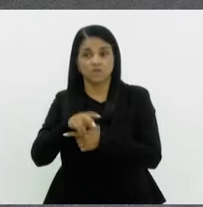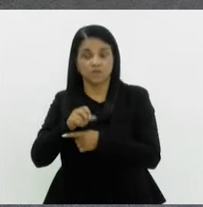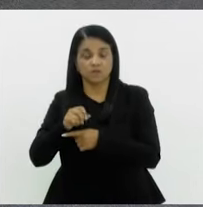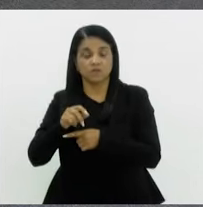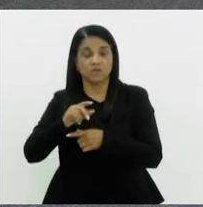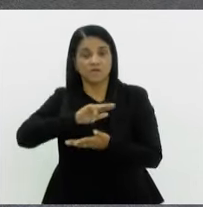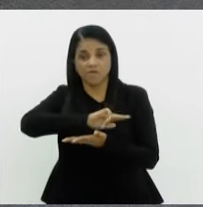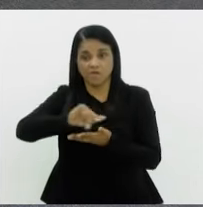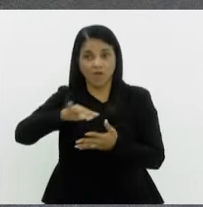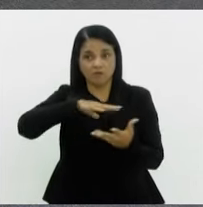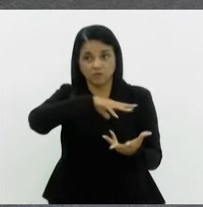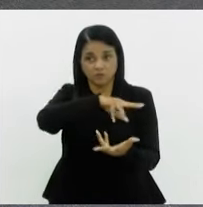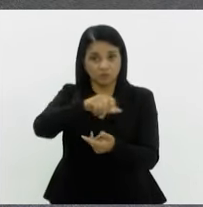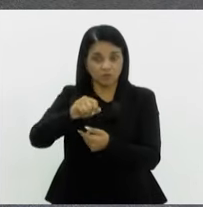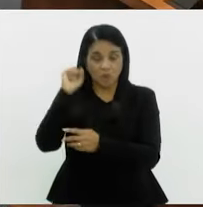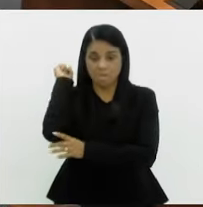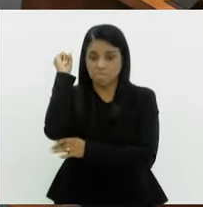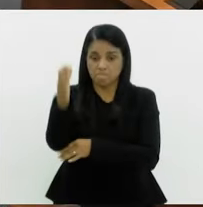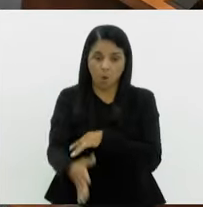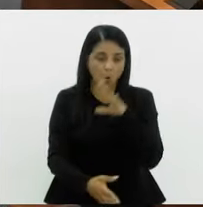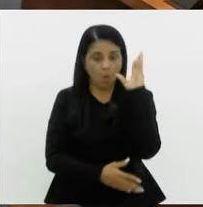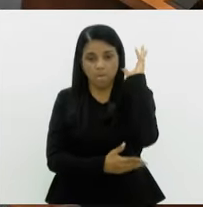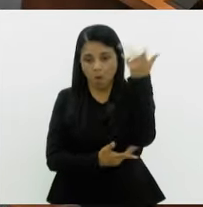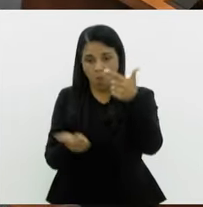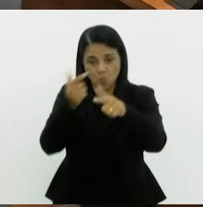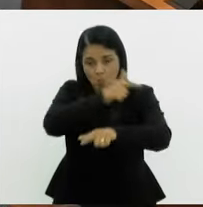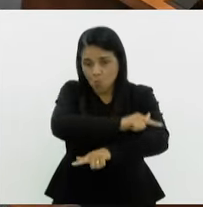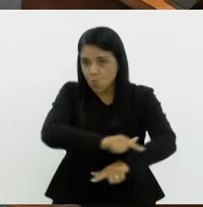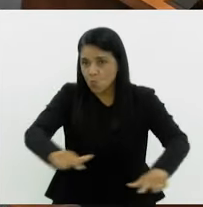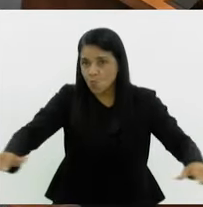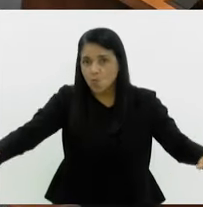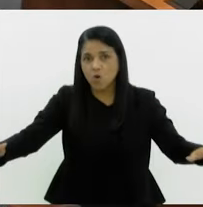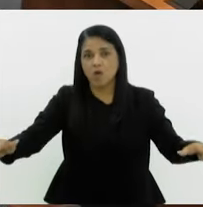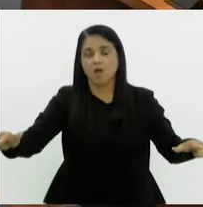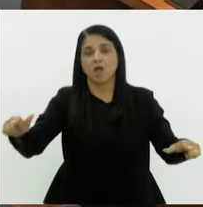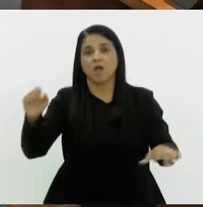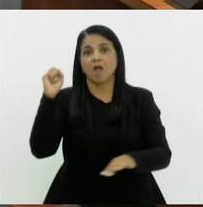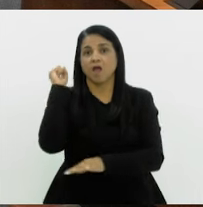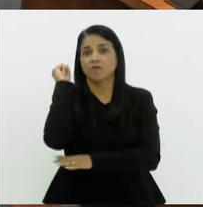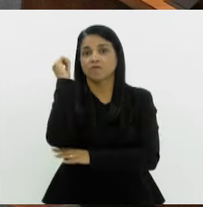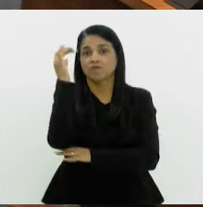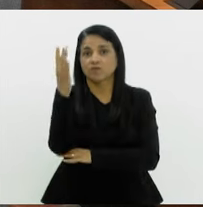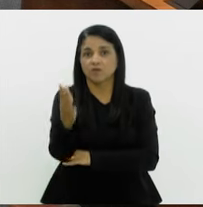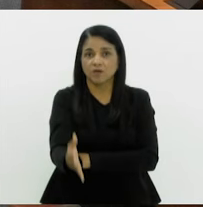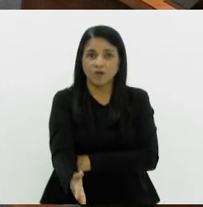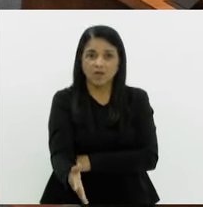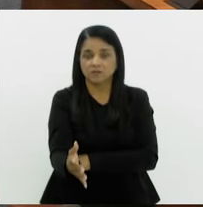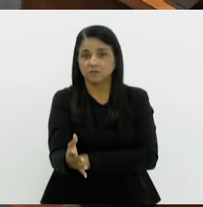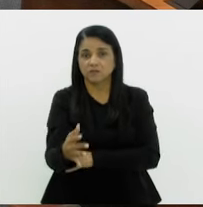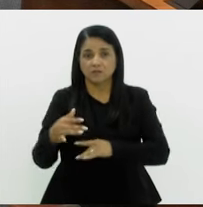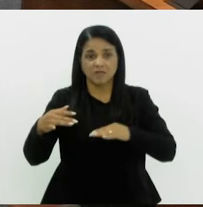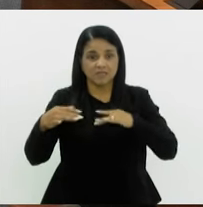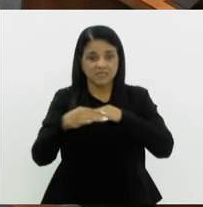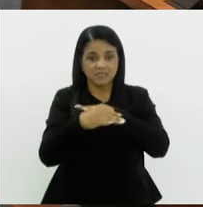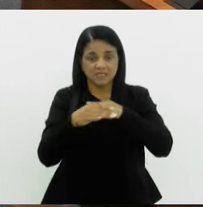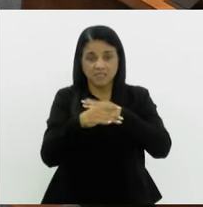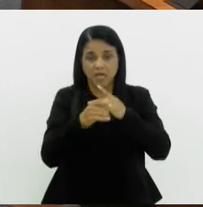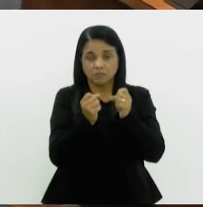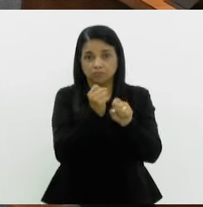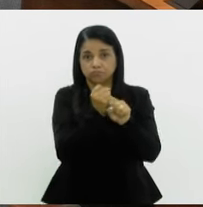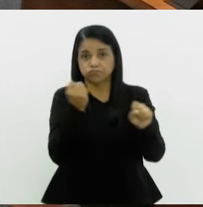Assim, destruiu a floresta... Agora a senhora vê... Destruiu a floresta com uma cidade do tamanho de Petrópolis.